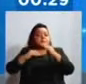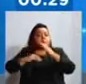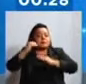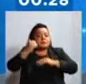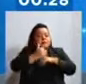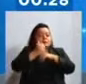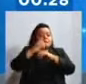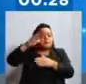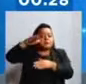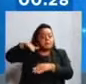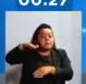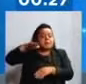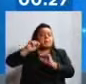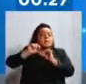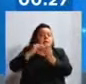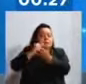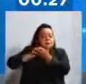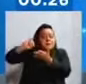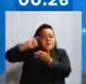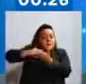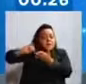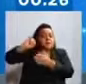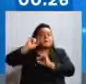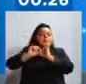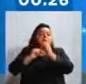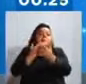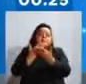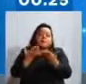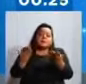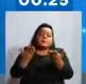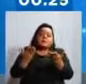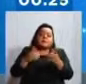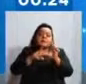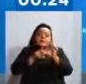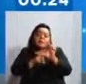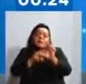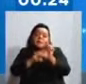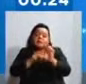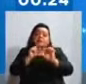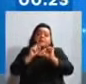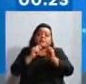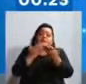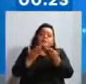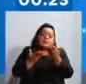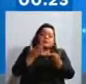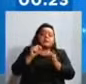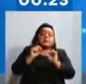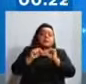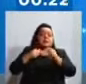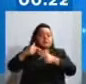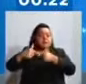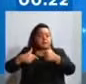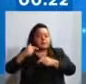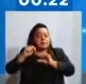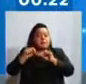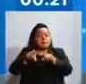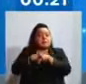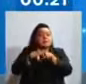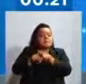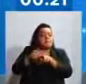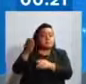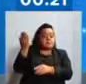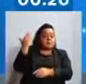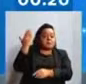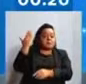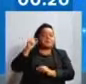seus débitos, nos seus débitos de prestação de serviço e também aos seus débitos anteriores.